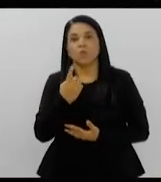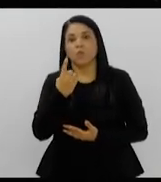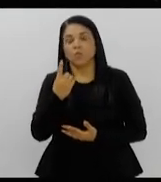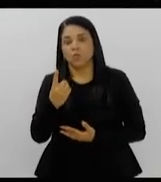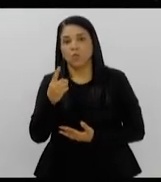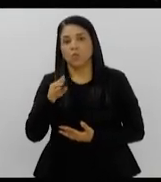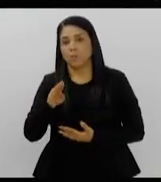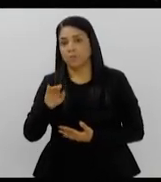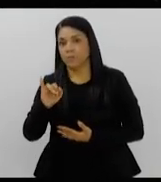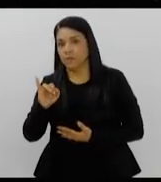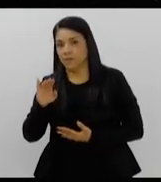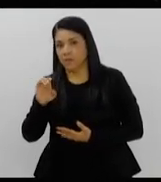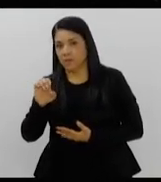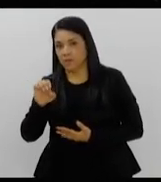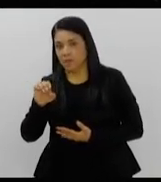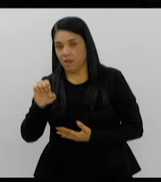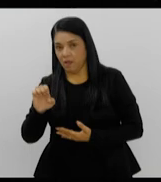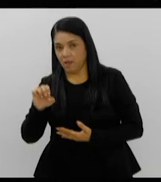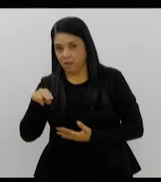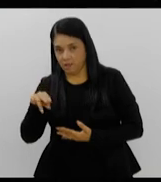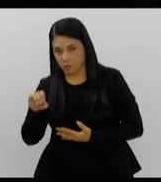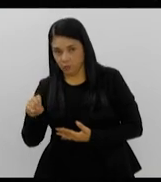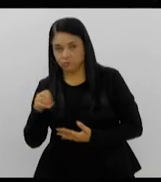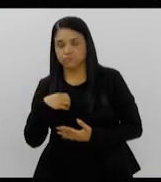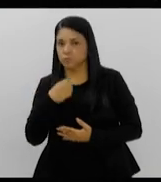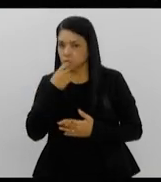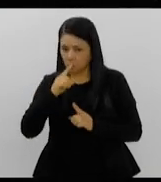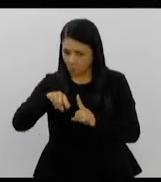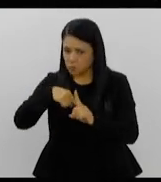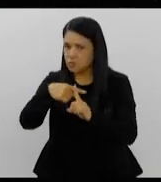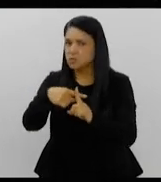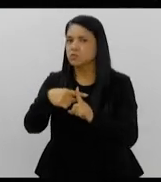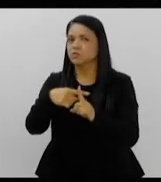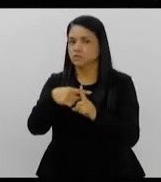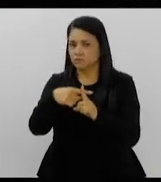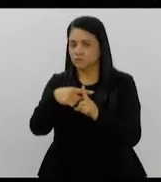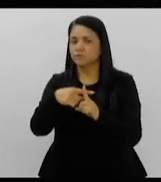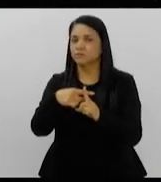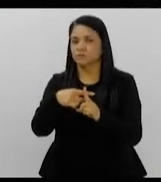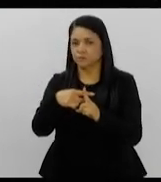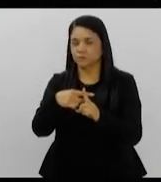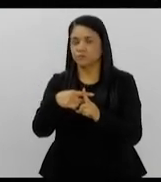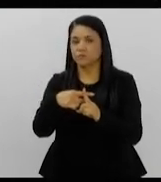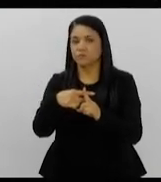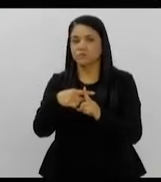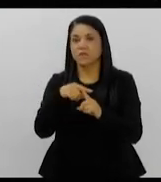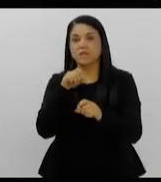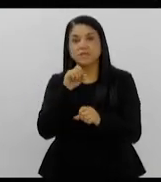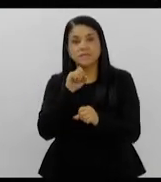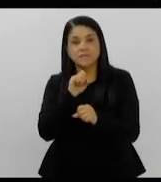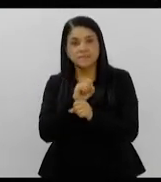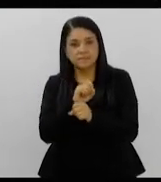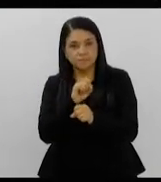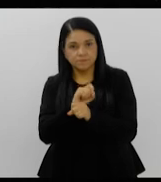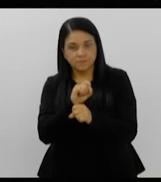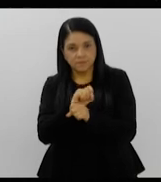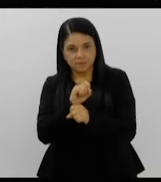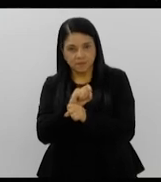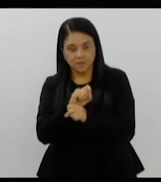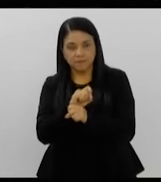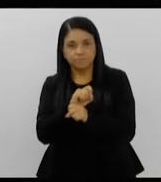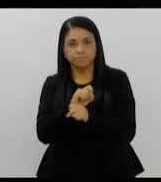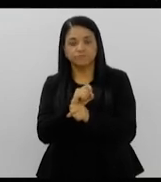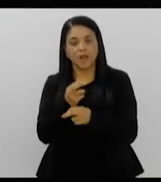muito positivo também, né, e esperar que essa